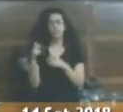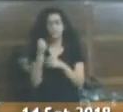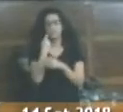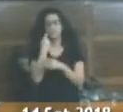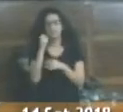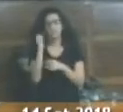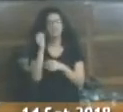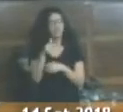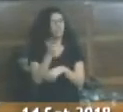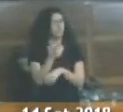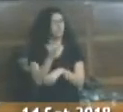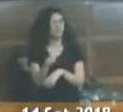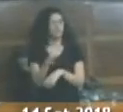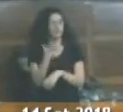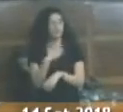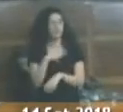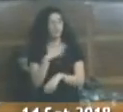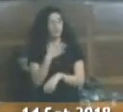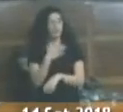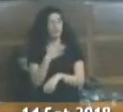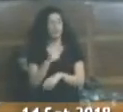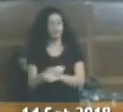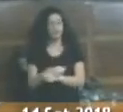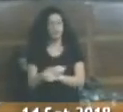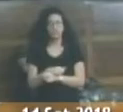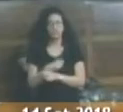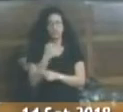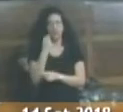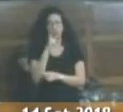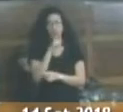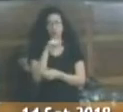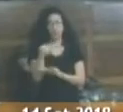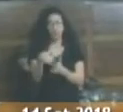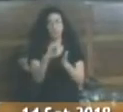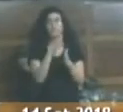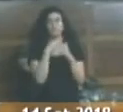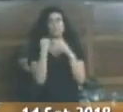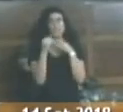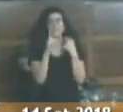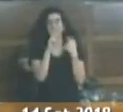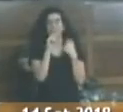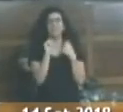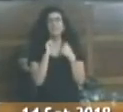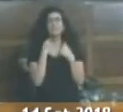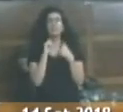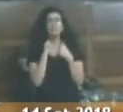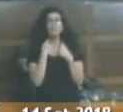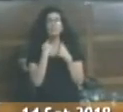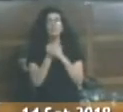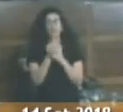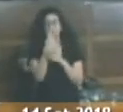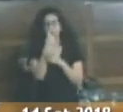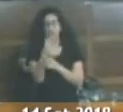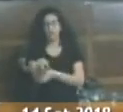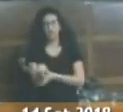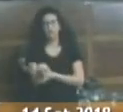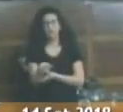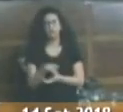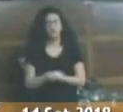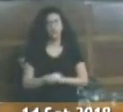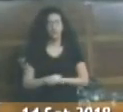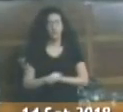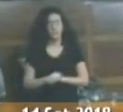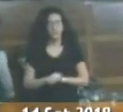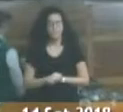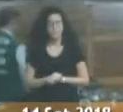não tenho nem coragem de entrar dentro do rio. O rio está morrendo. De tanto esgoto que as pessoas jogam lá, lixo. Entendeu?